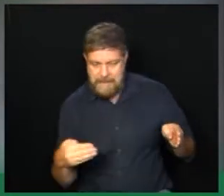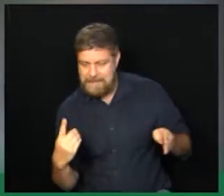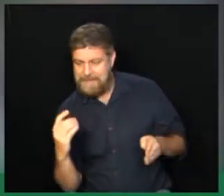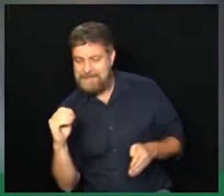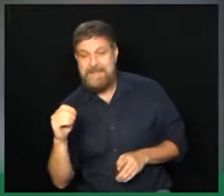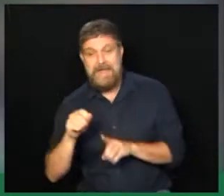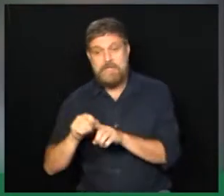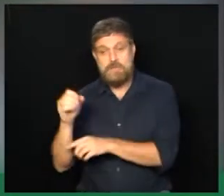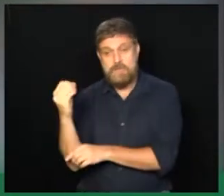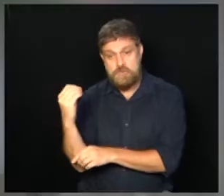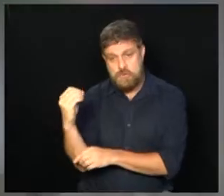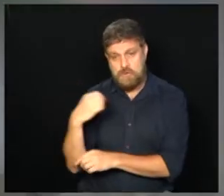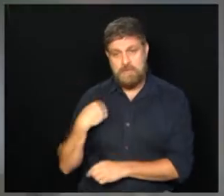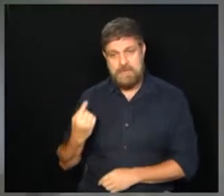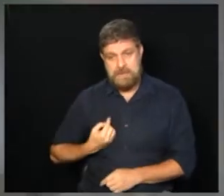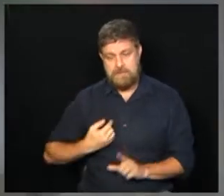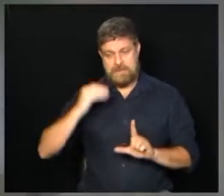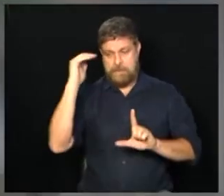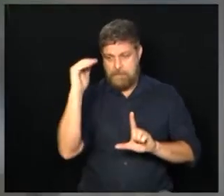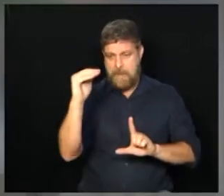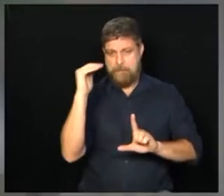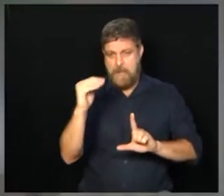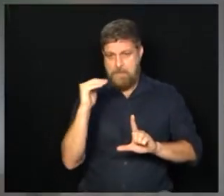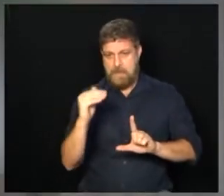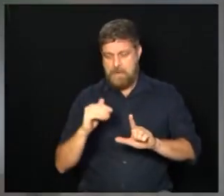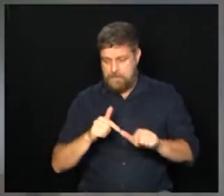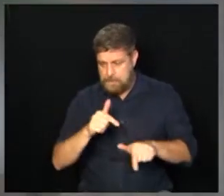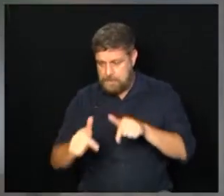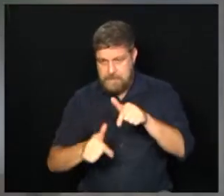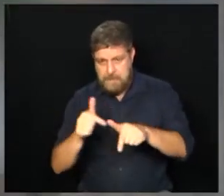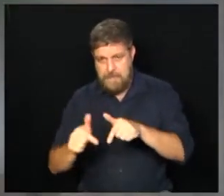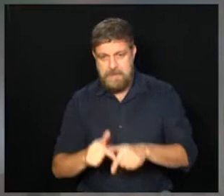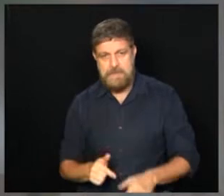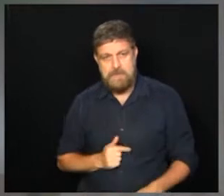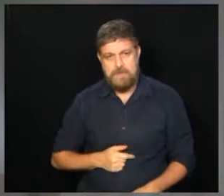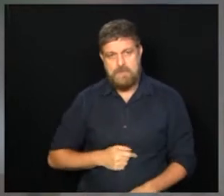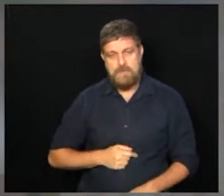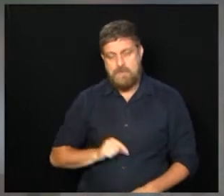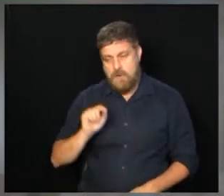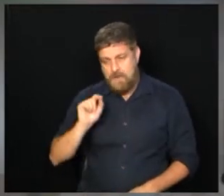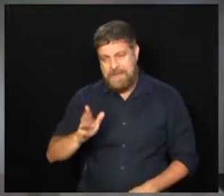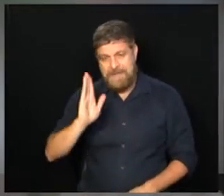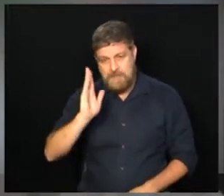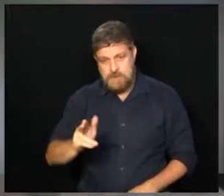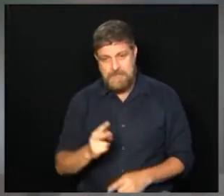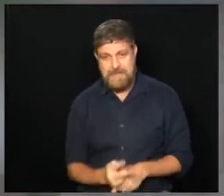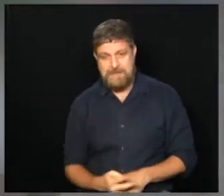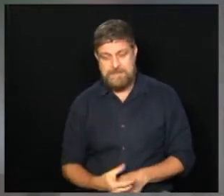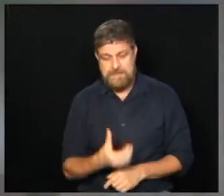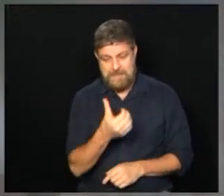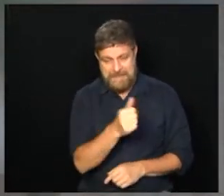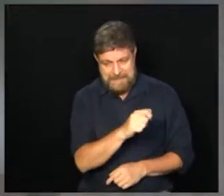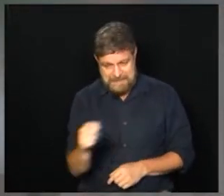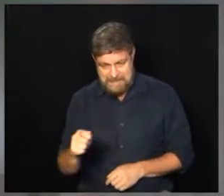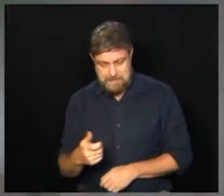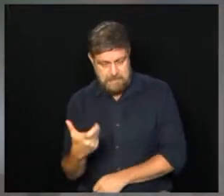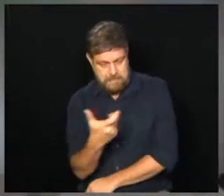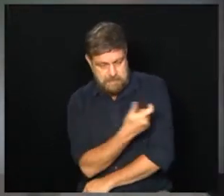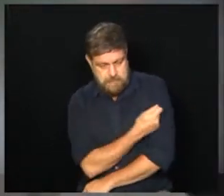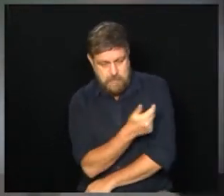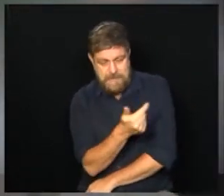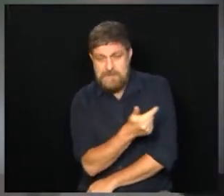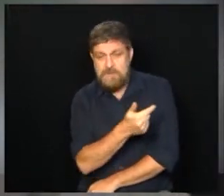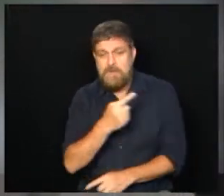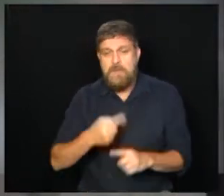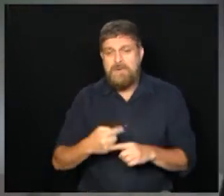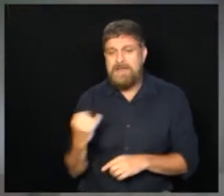outubro. Então, nessa sequência, trabalhando sempre com aqueles que completaram o esquema vacinal há pelo menos 6 meses. E por que é